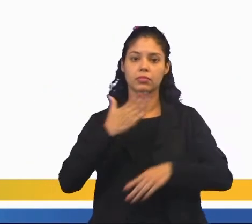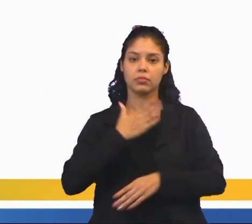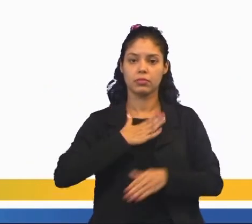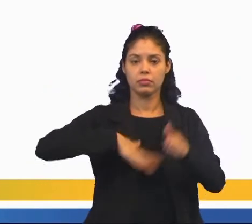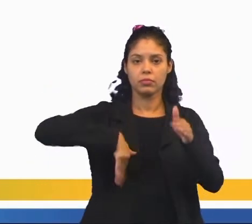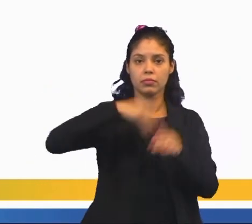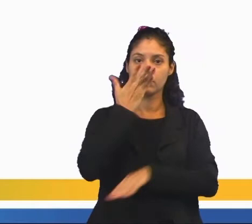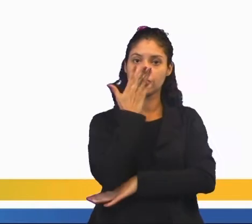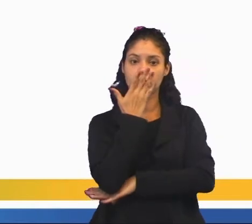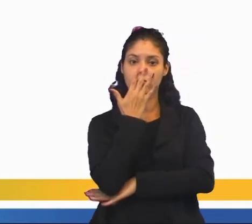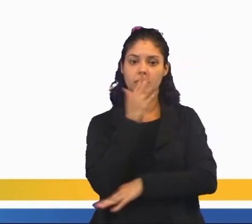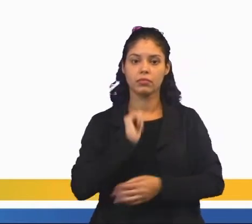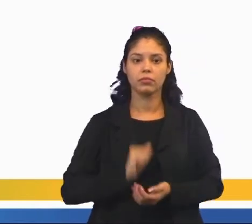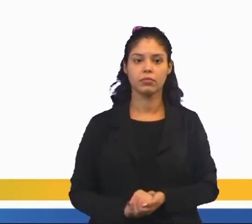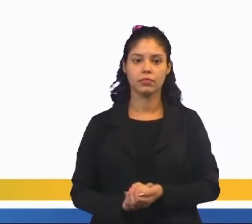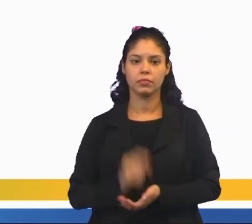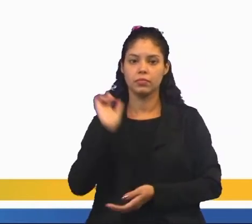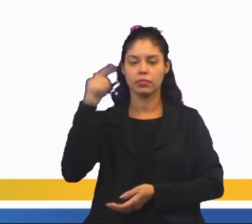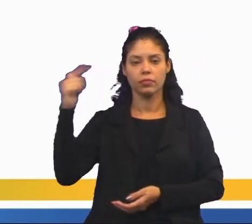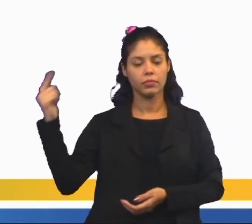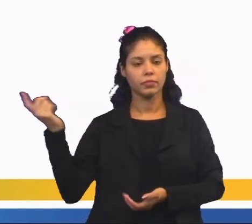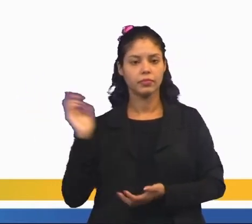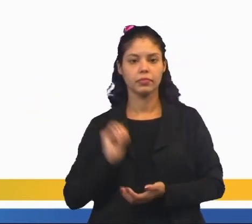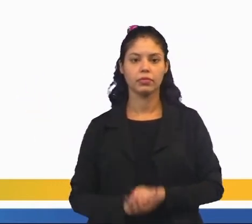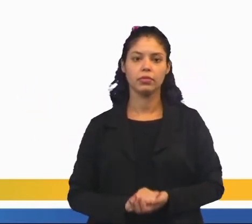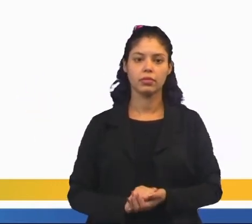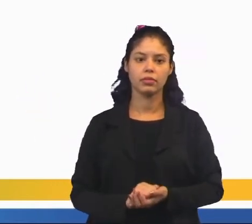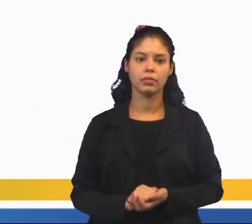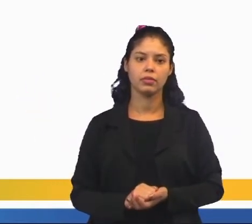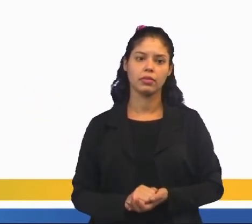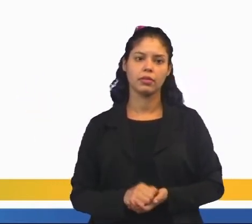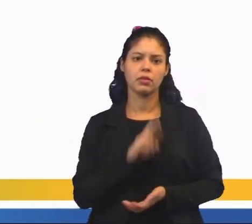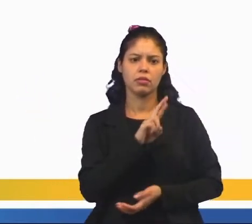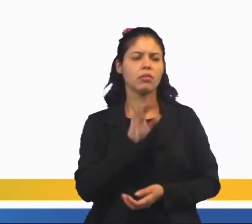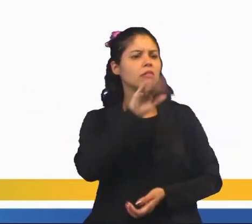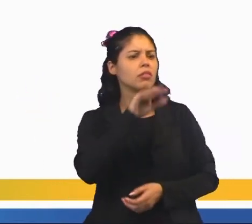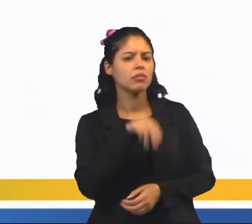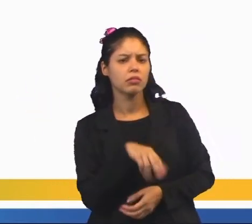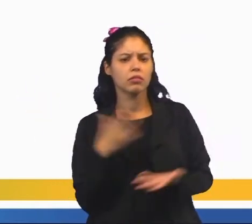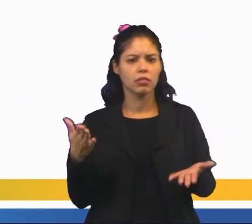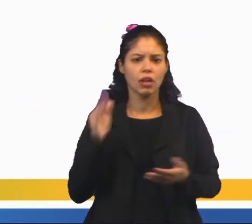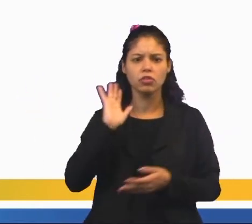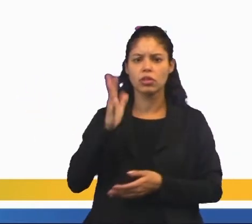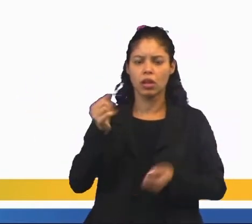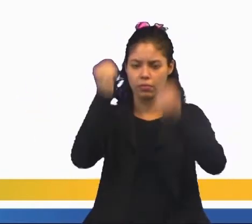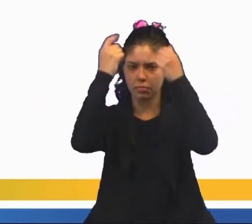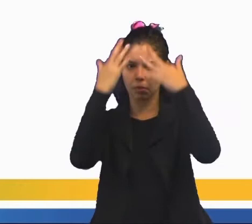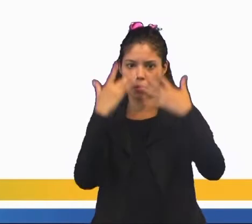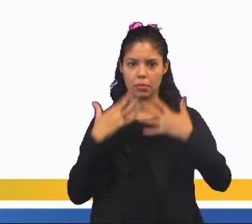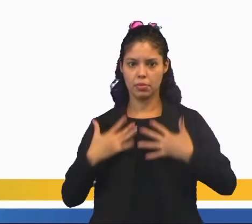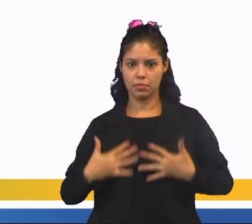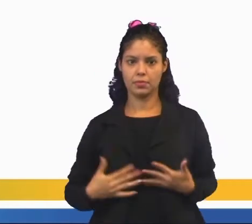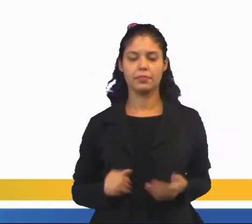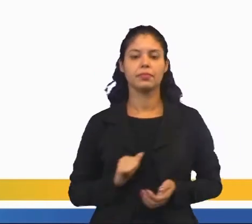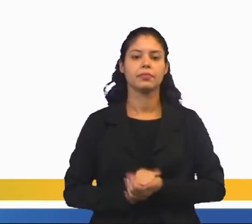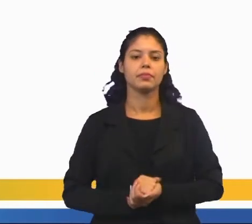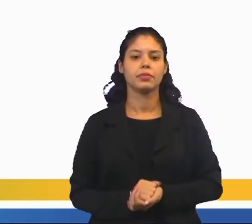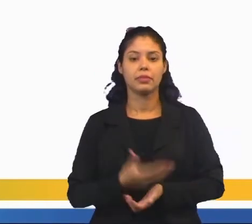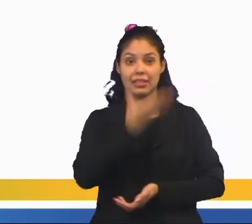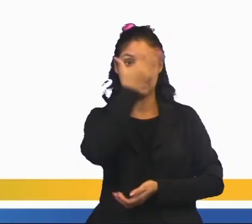campeonatos do meu time e reticências. Rex, já tomou banho hoje?